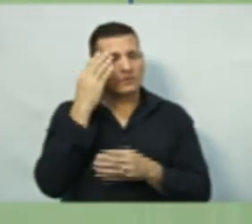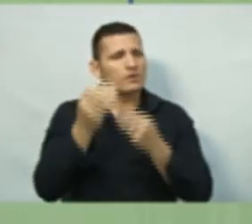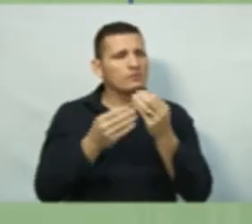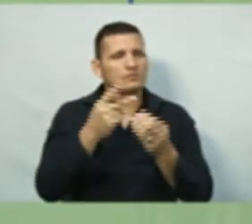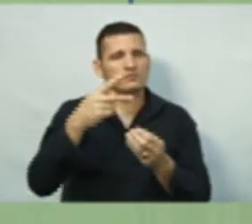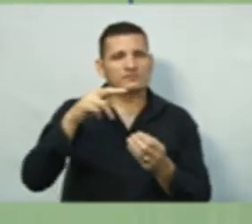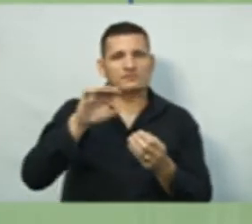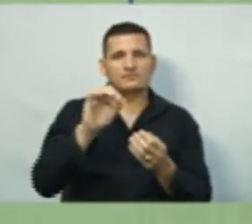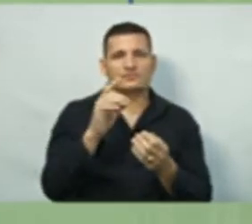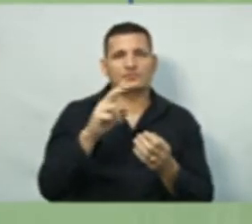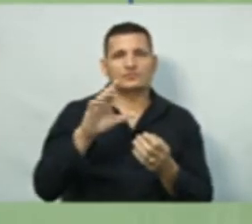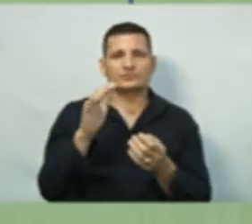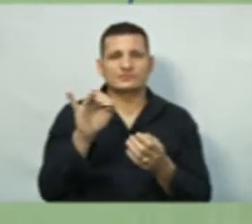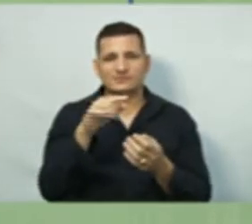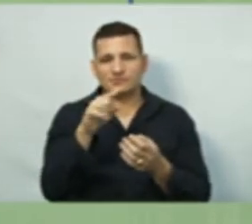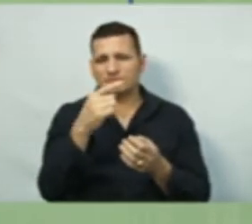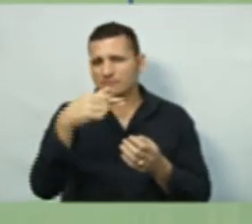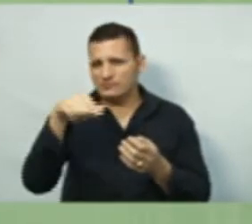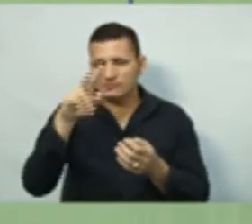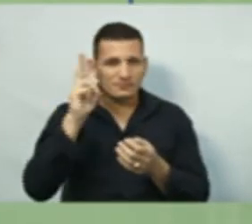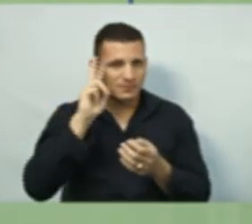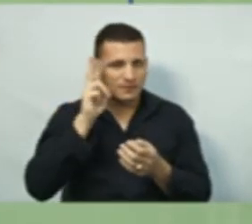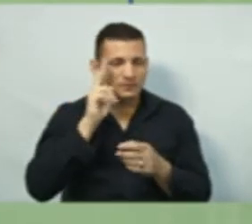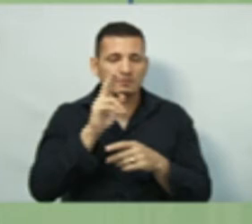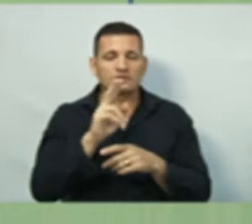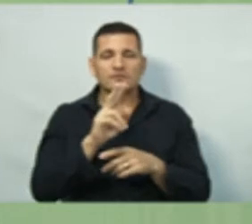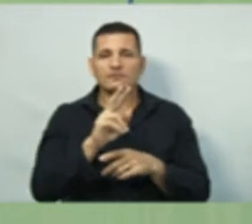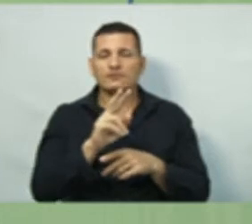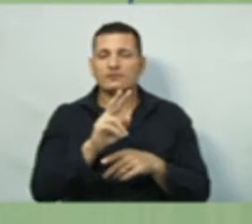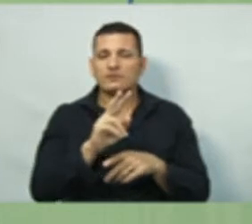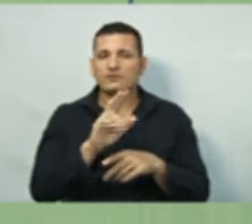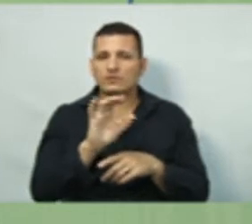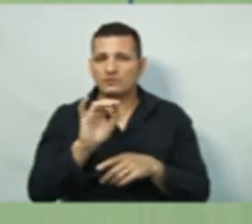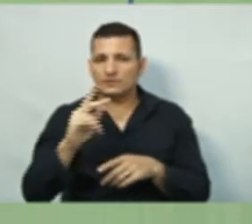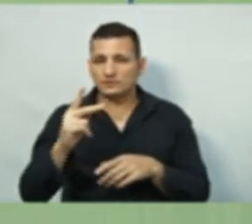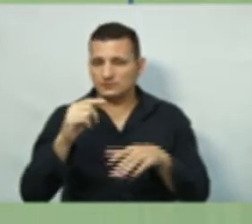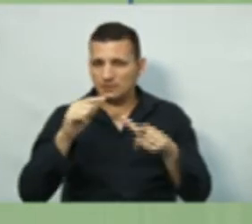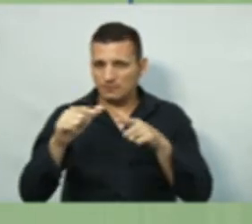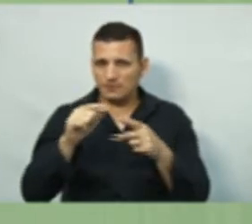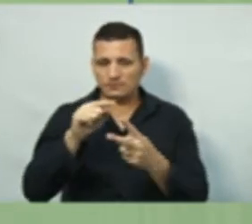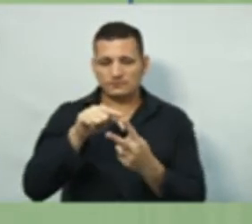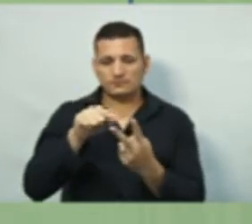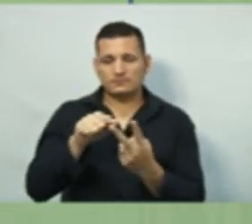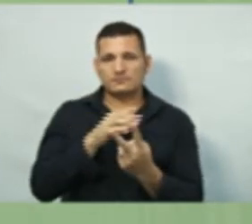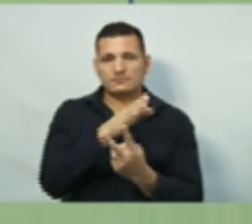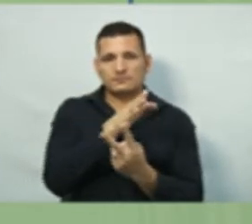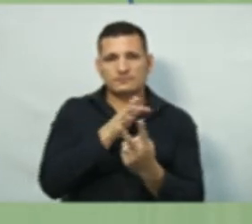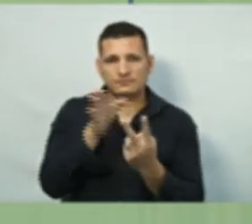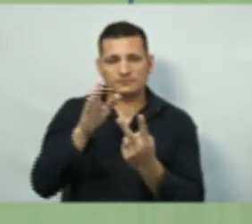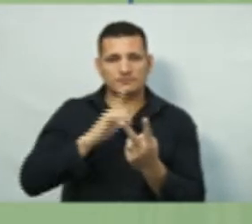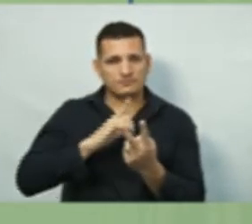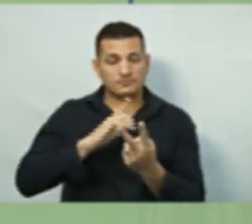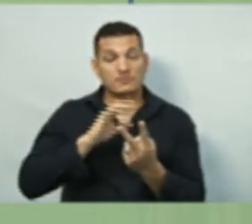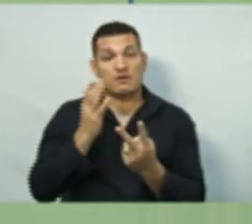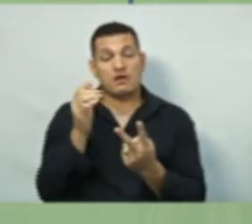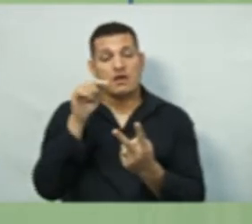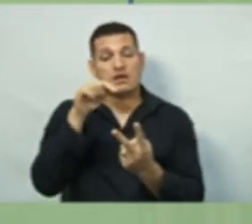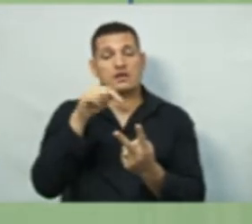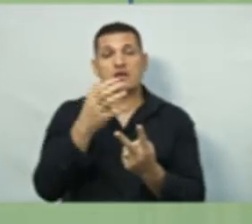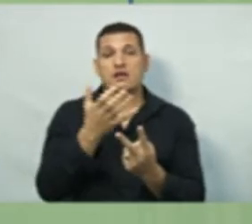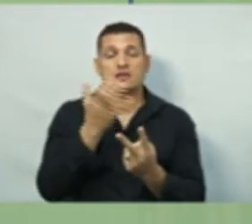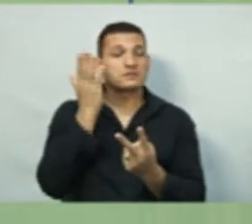produção. Lembra que eu falei que a cooperativa de trabalho são 2 segmentos? E aqui eu só quero saber sobre o